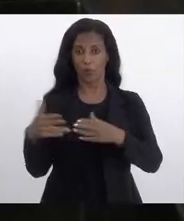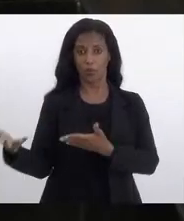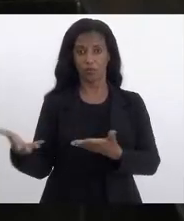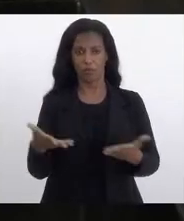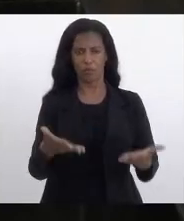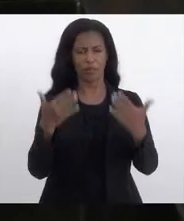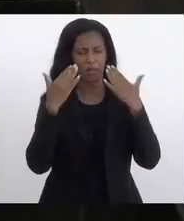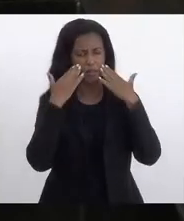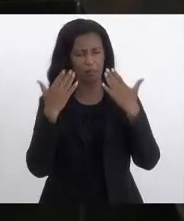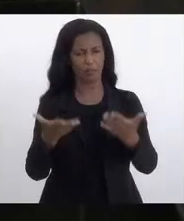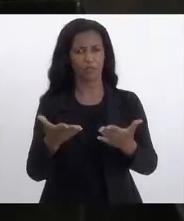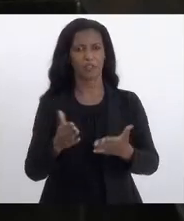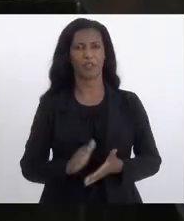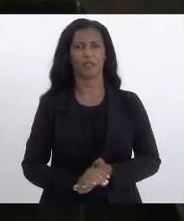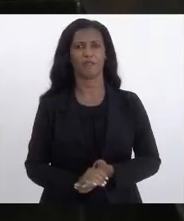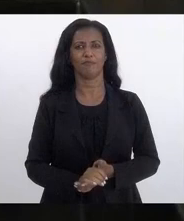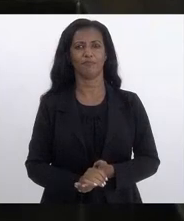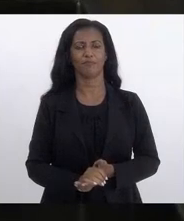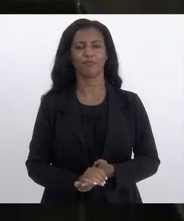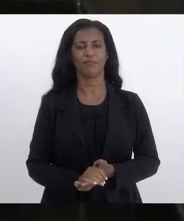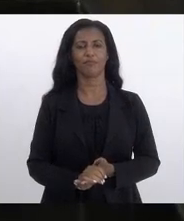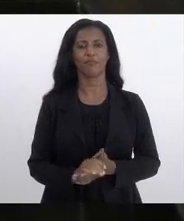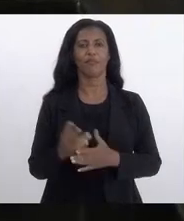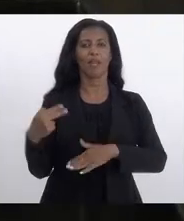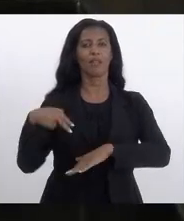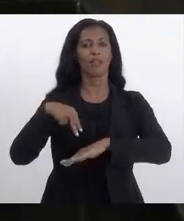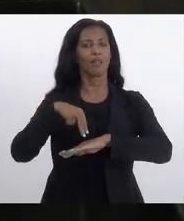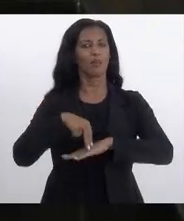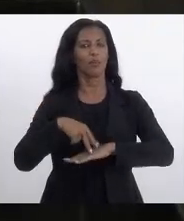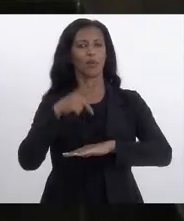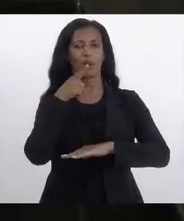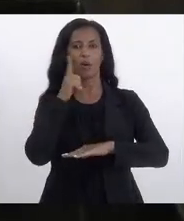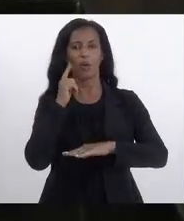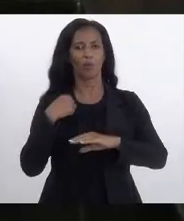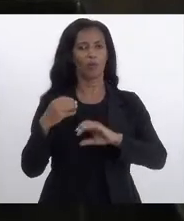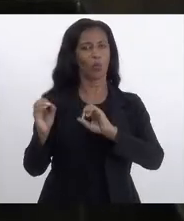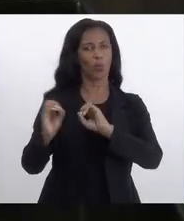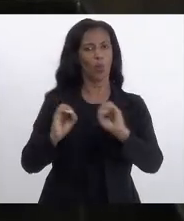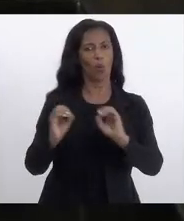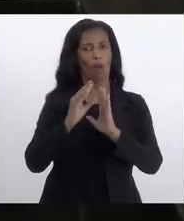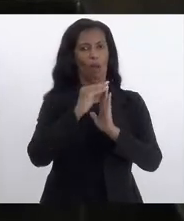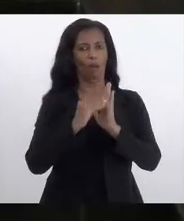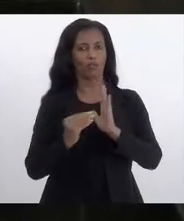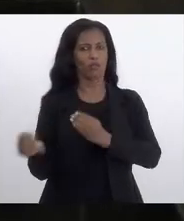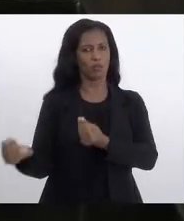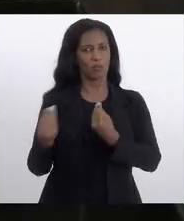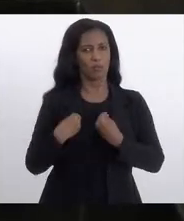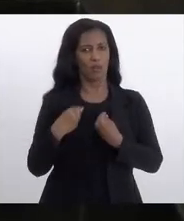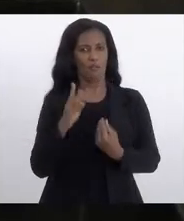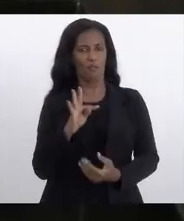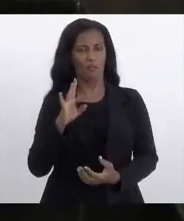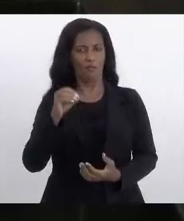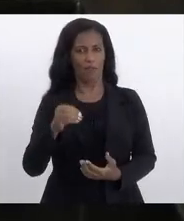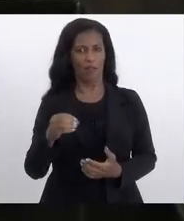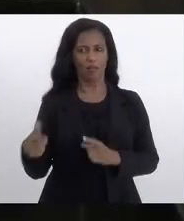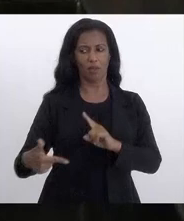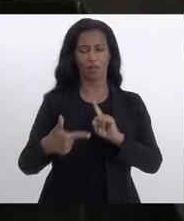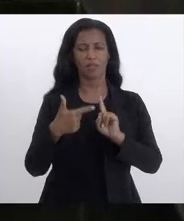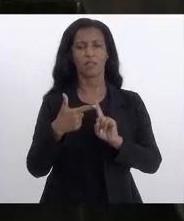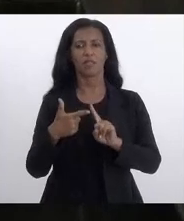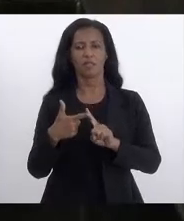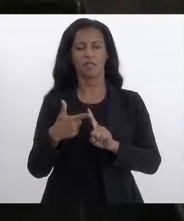aqui essa manifestação da tribuna. Não tinha feito isso ontem, porque a agenda não me permitiu, por causa da pauta de vetos. Na